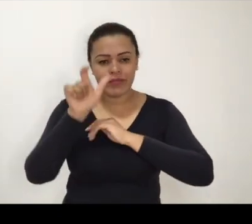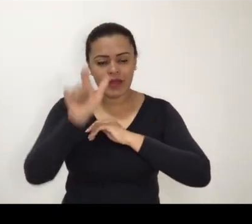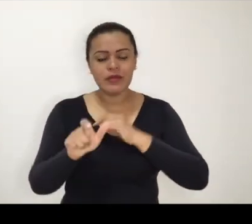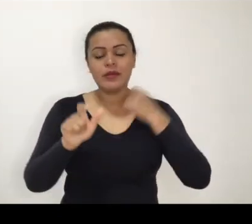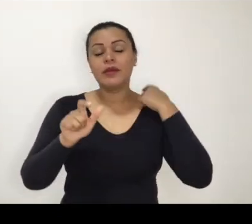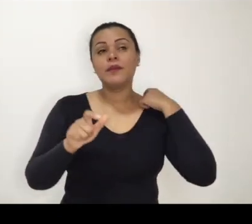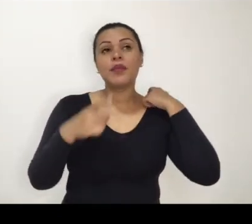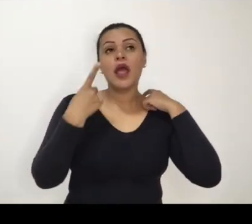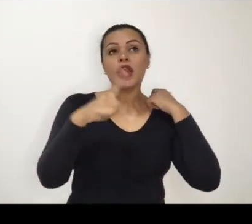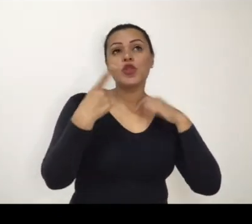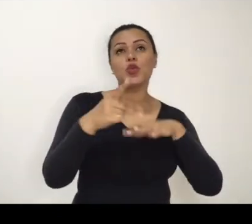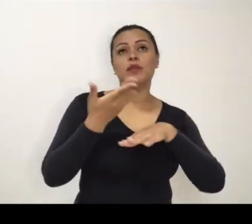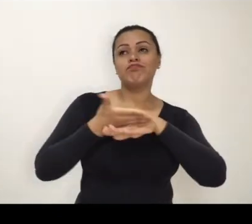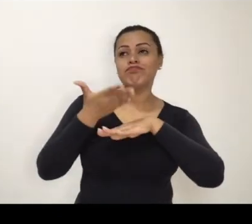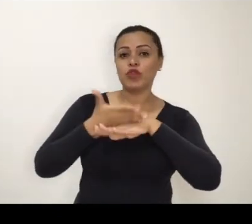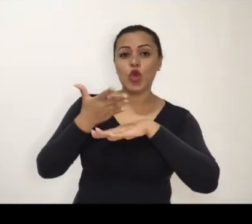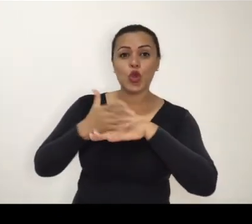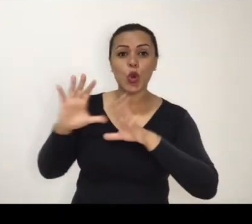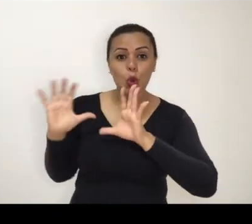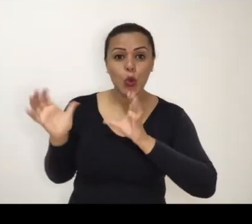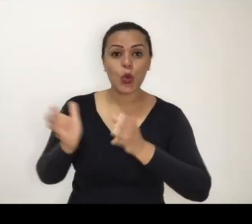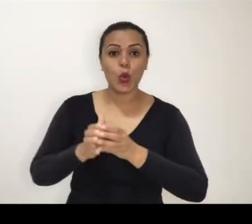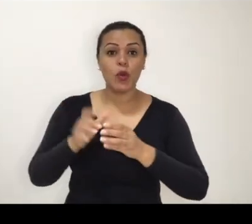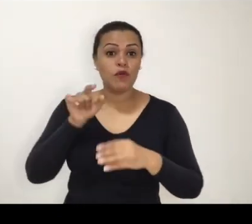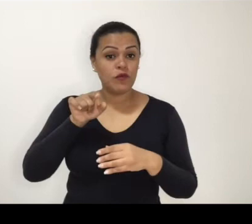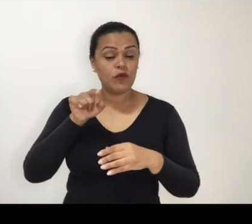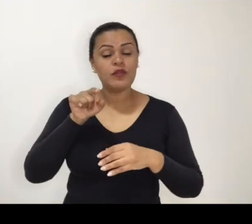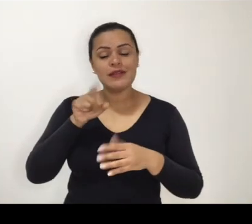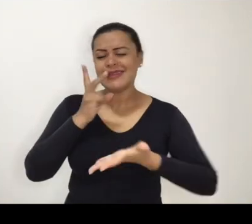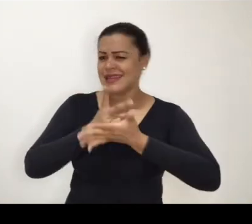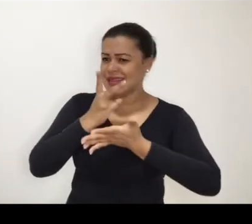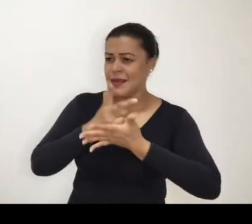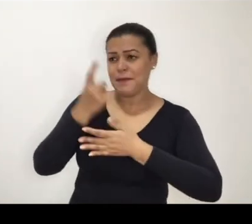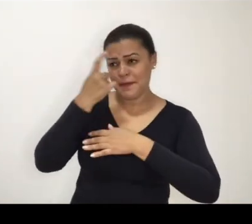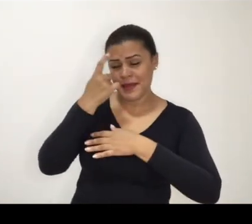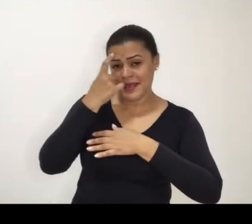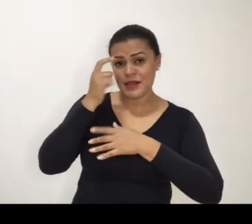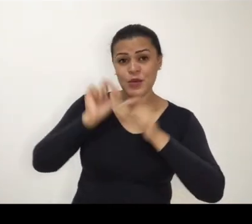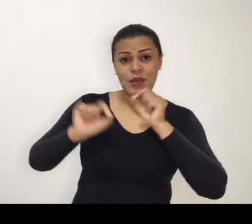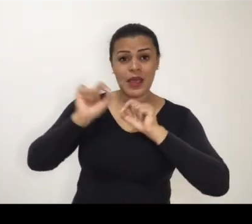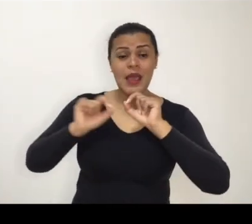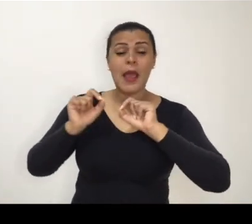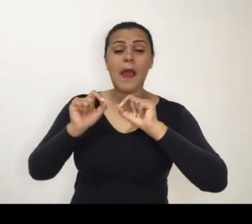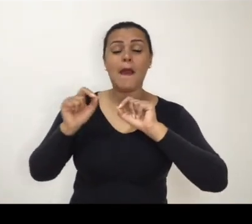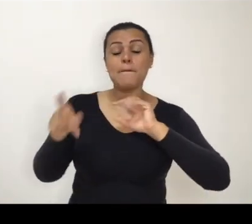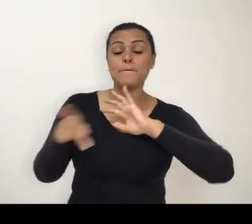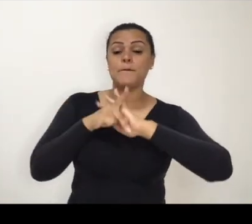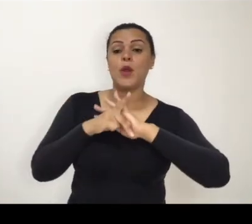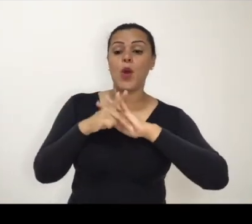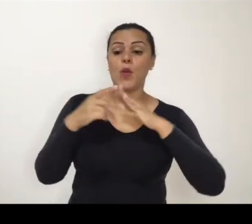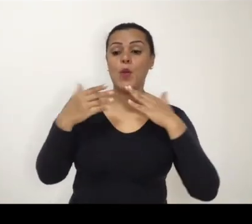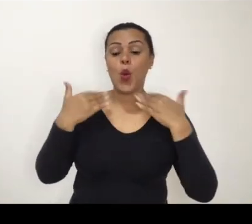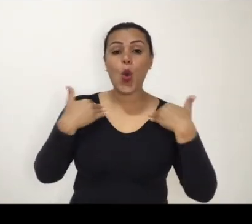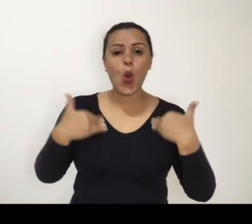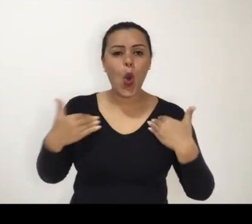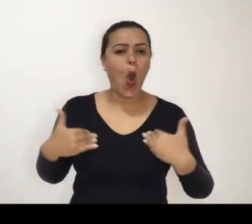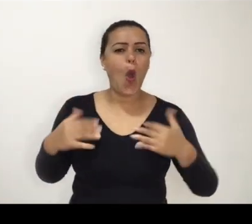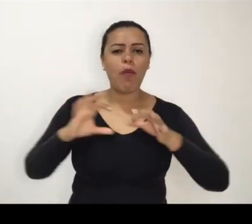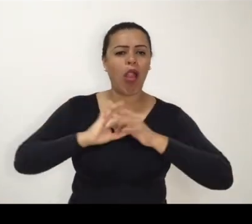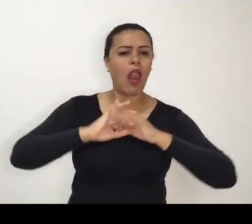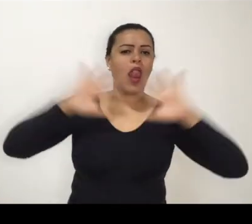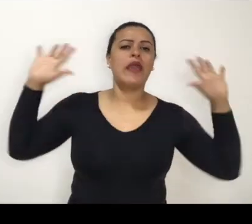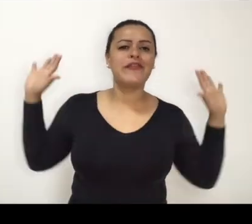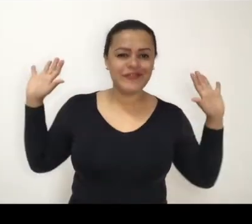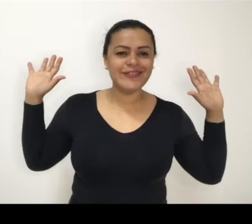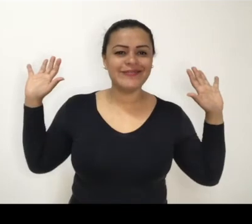coletivos, você né, você pensa muitas questões ligadas ao corpo ingovernável e os seus modos de